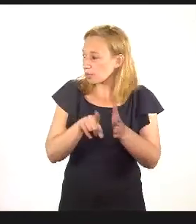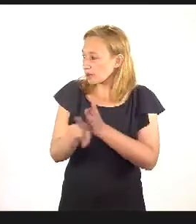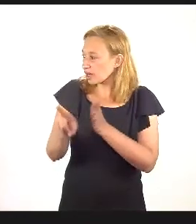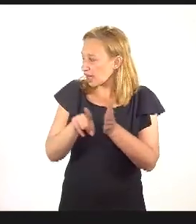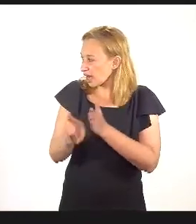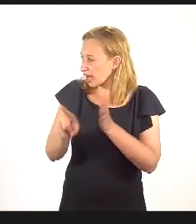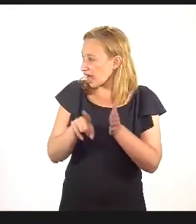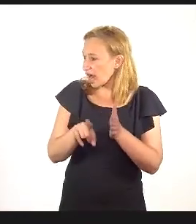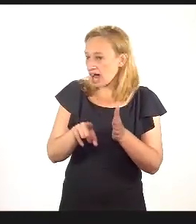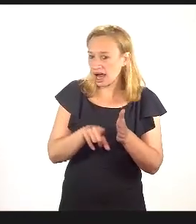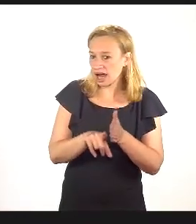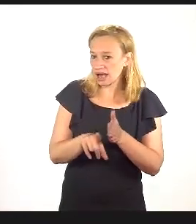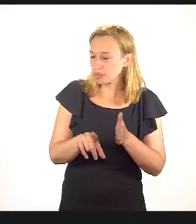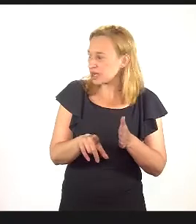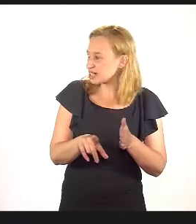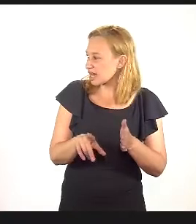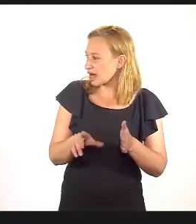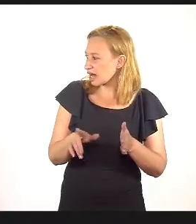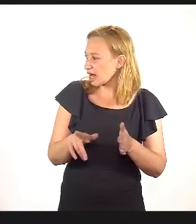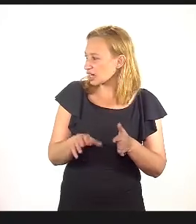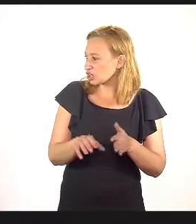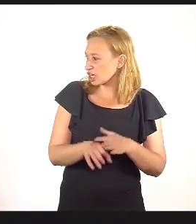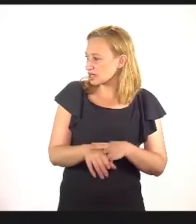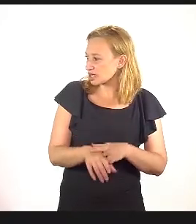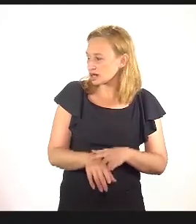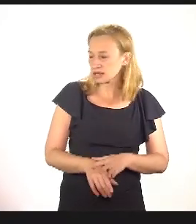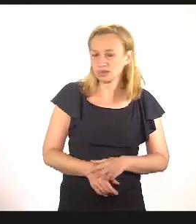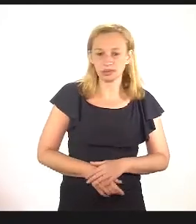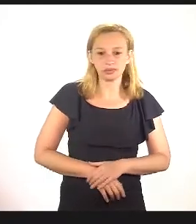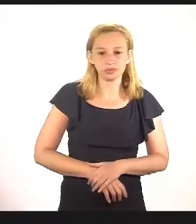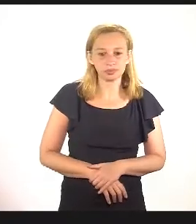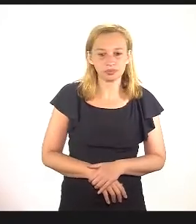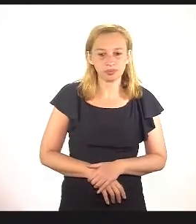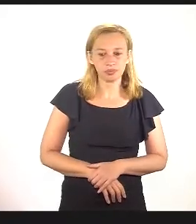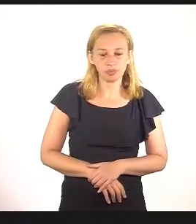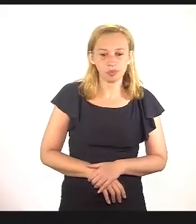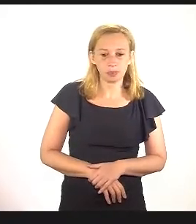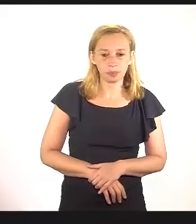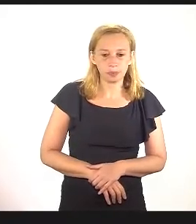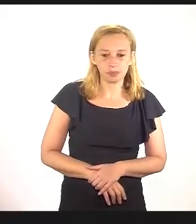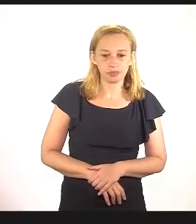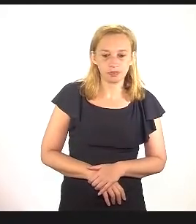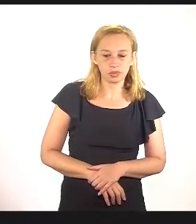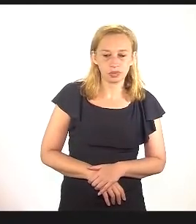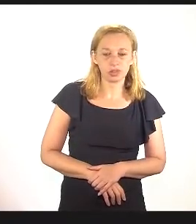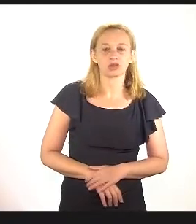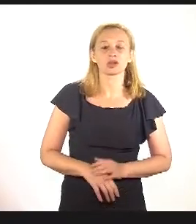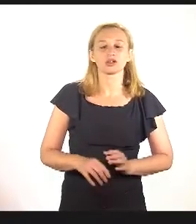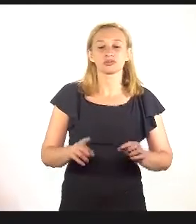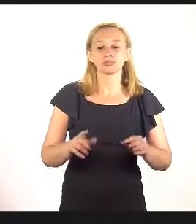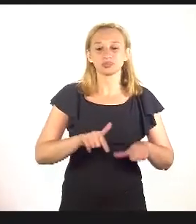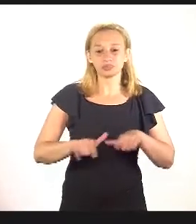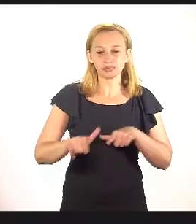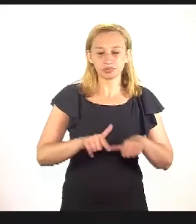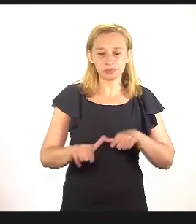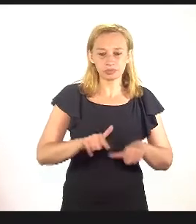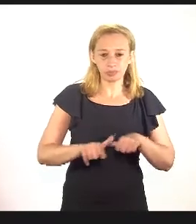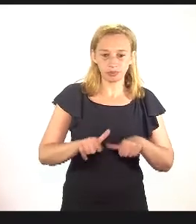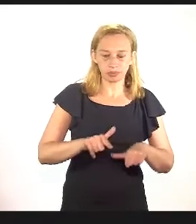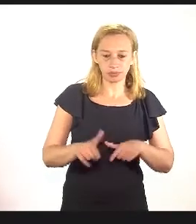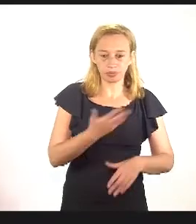doutor Rafael, né? Um dos grandes problemas hoje dos serviços públicos essenciais é o excesso